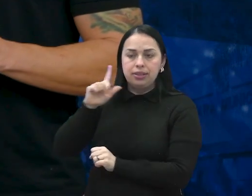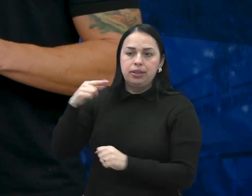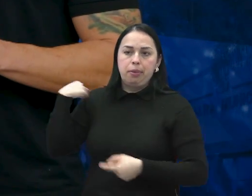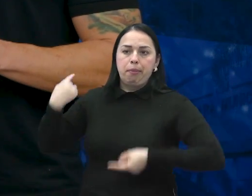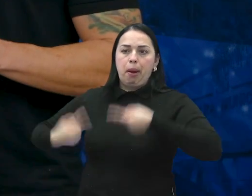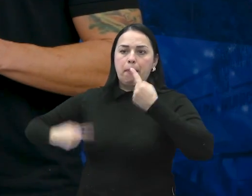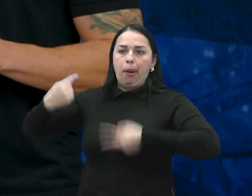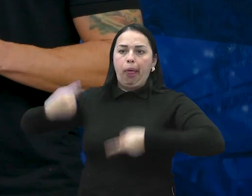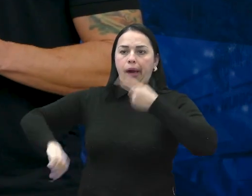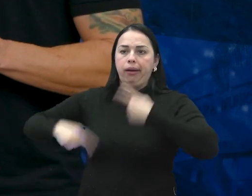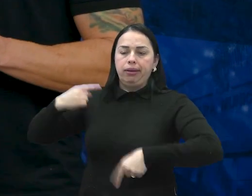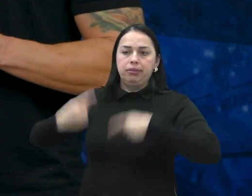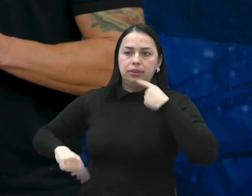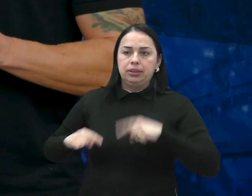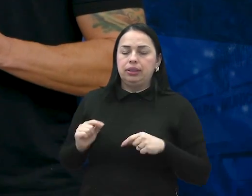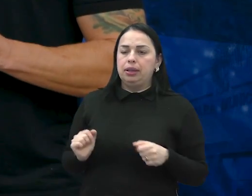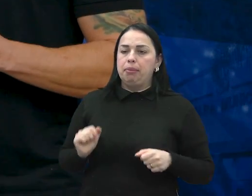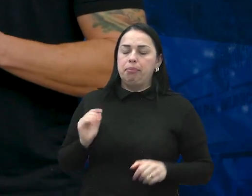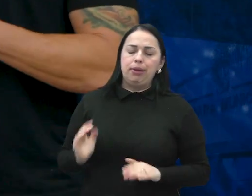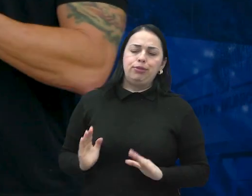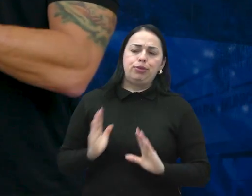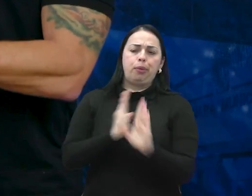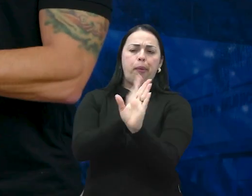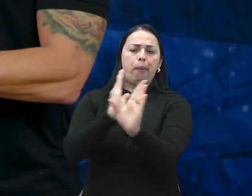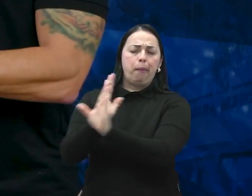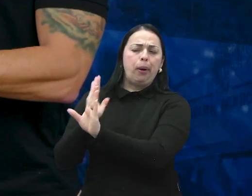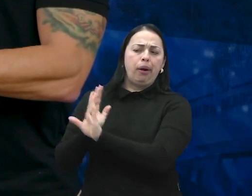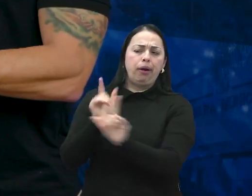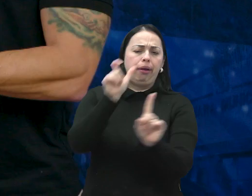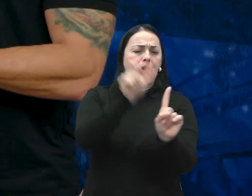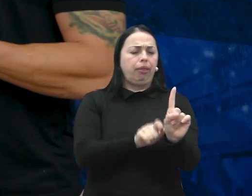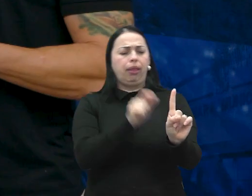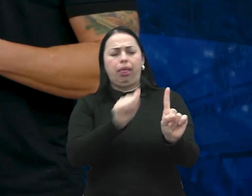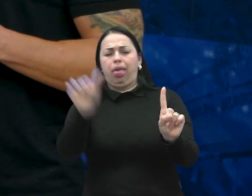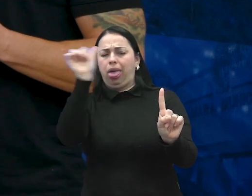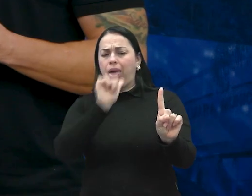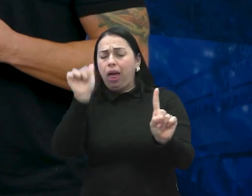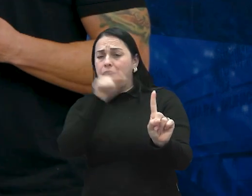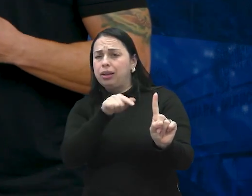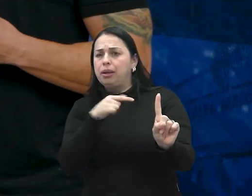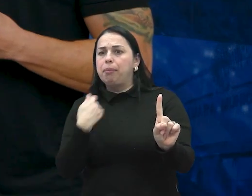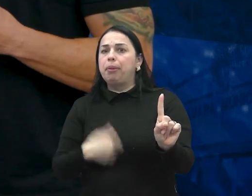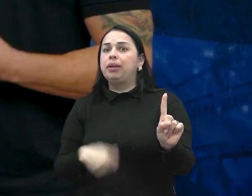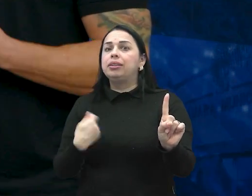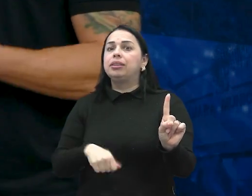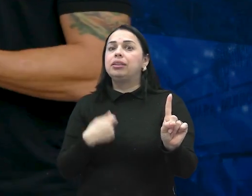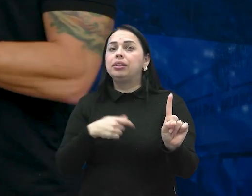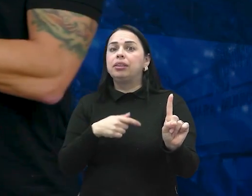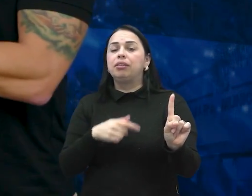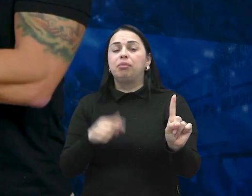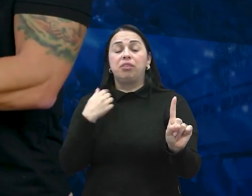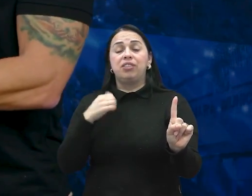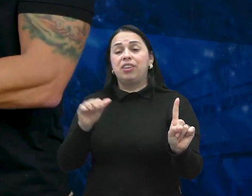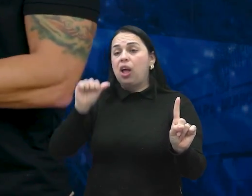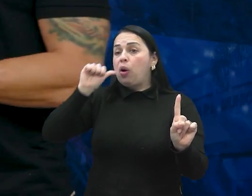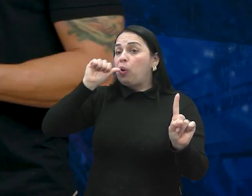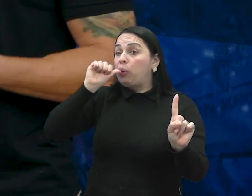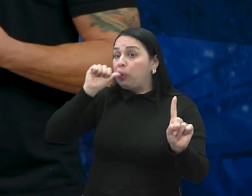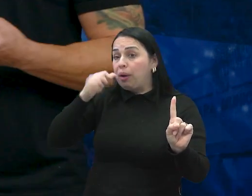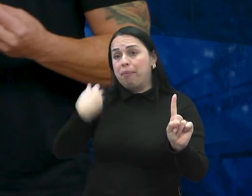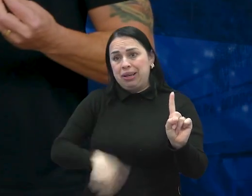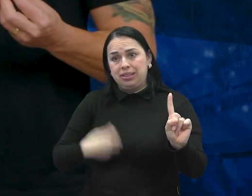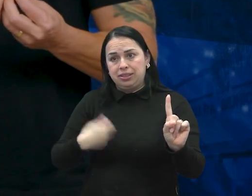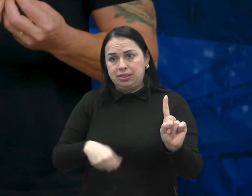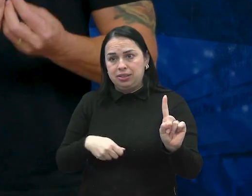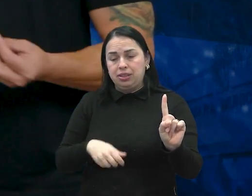essa polêmica de que para você identificar um motorista alcoolizado, você precisa necessariamente fazer um exame. Você